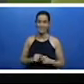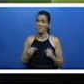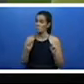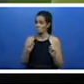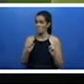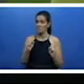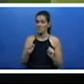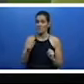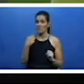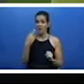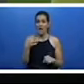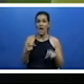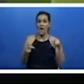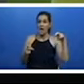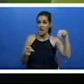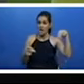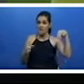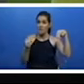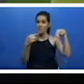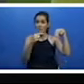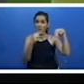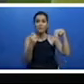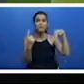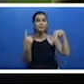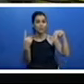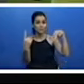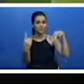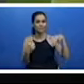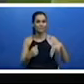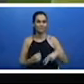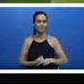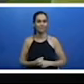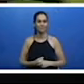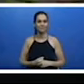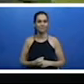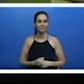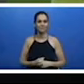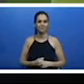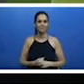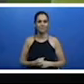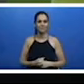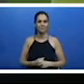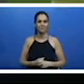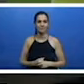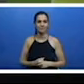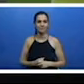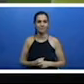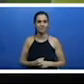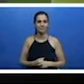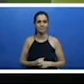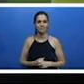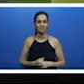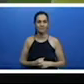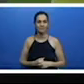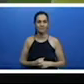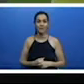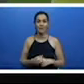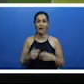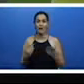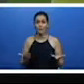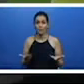N menos 1 também. Vale nesse daqui, mas não vale nesse. E